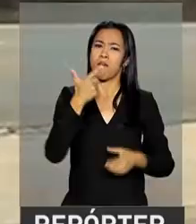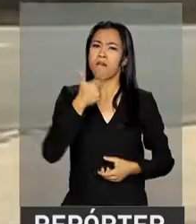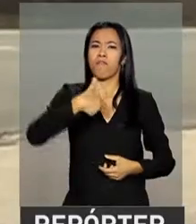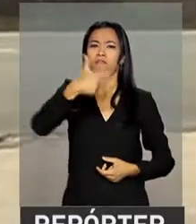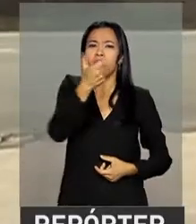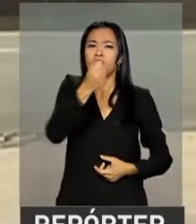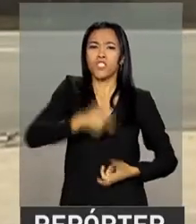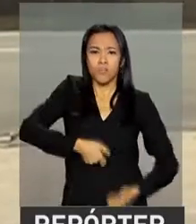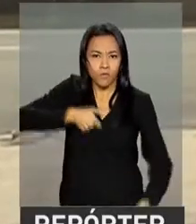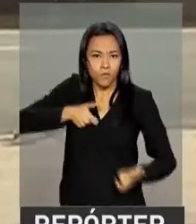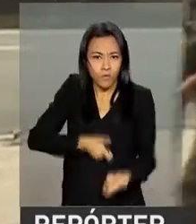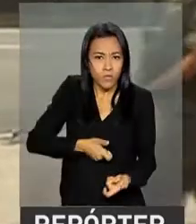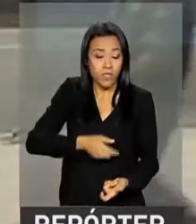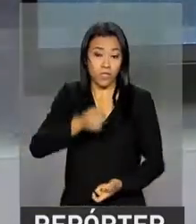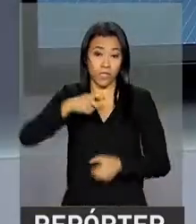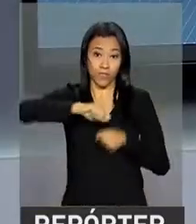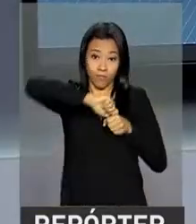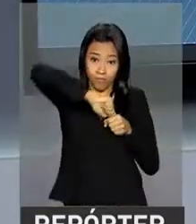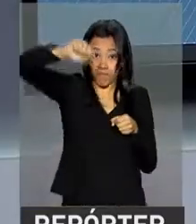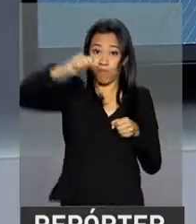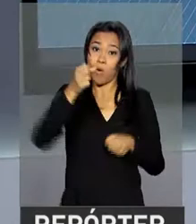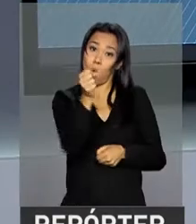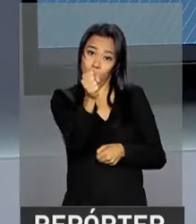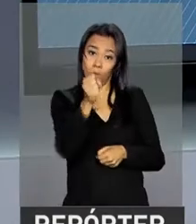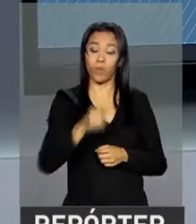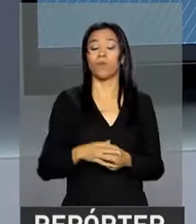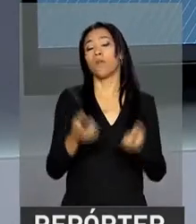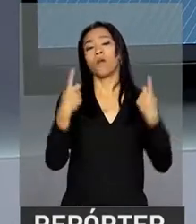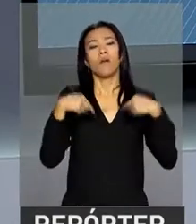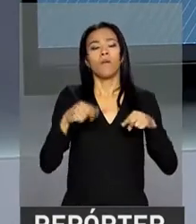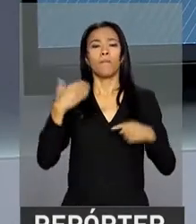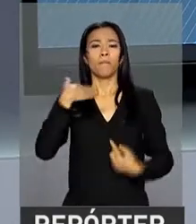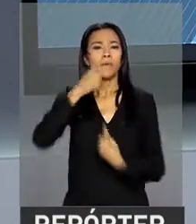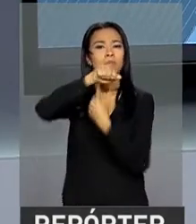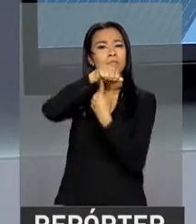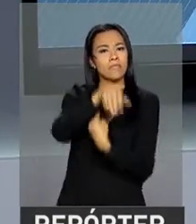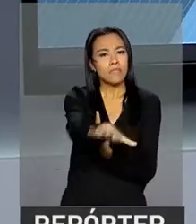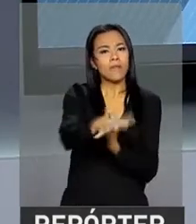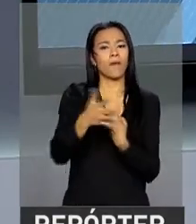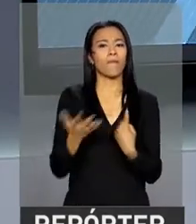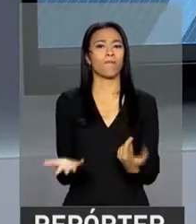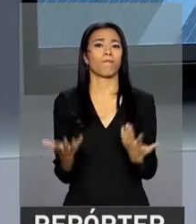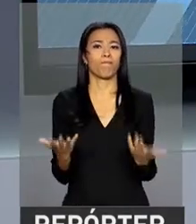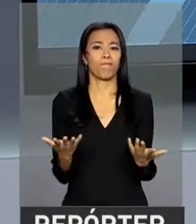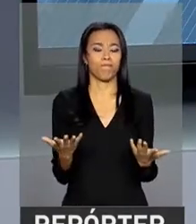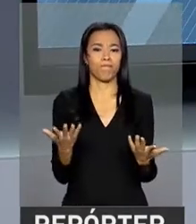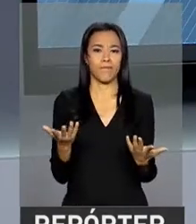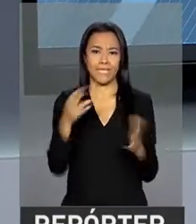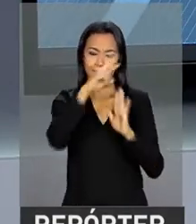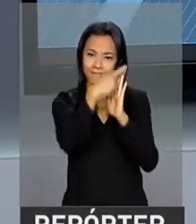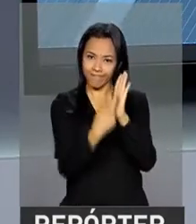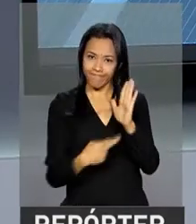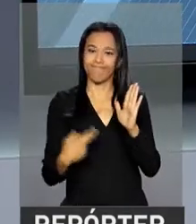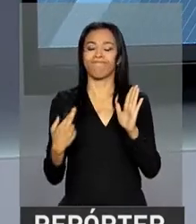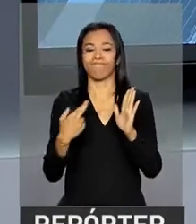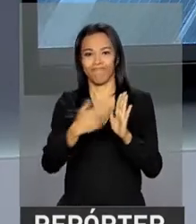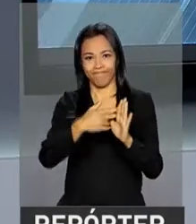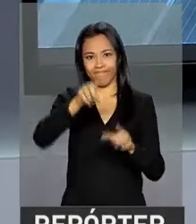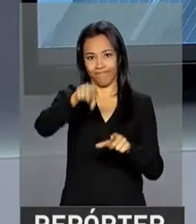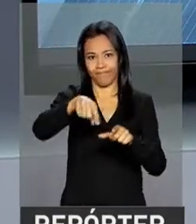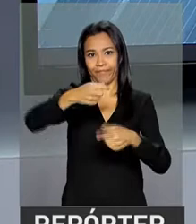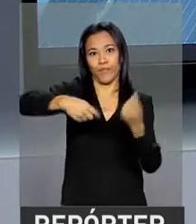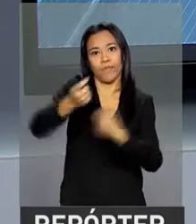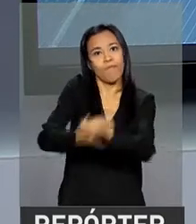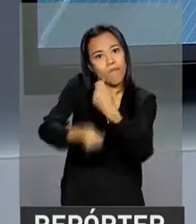oito granadas o banco central divulgou o boletim focus com as projeções do mercado financeiro a expectativa